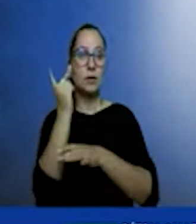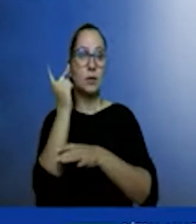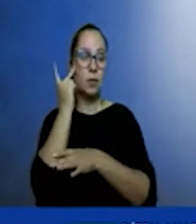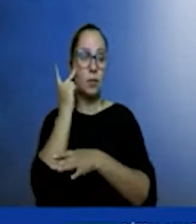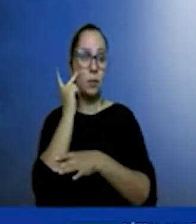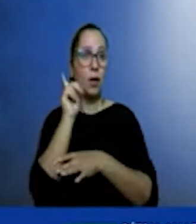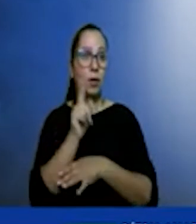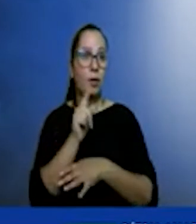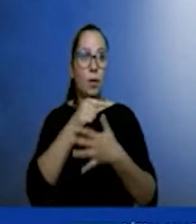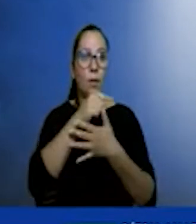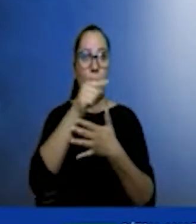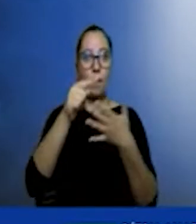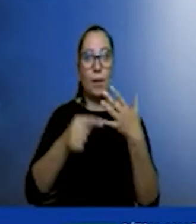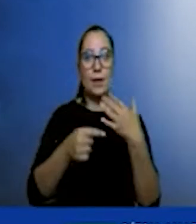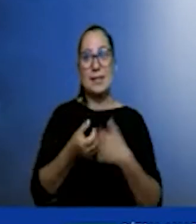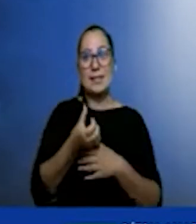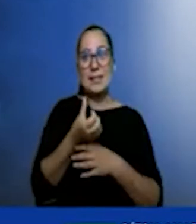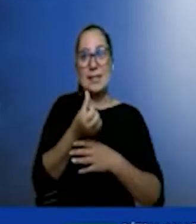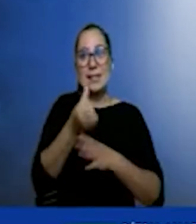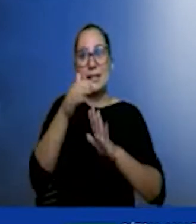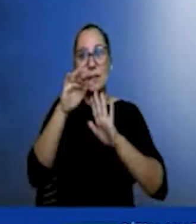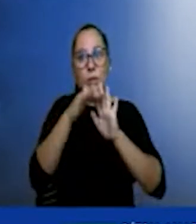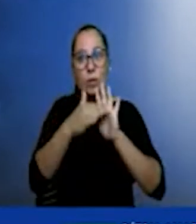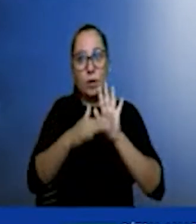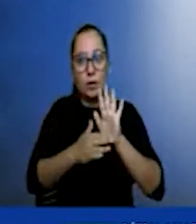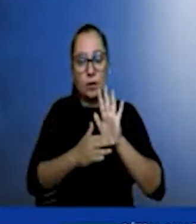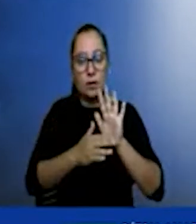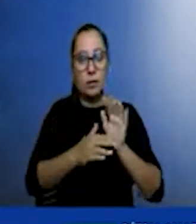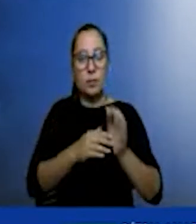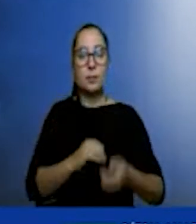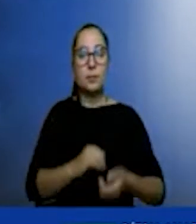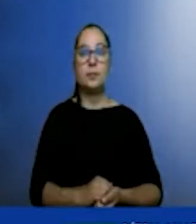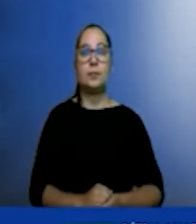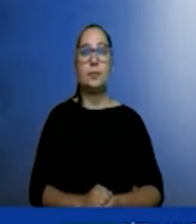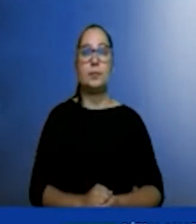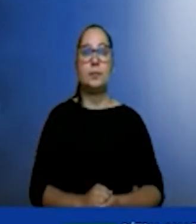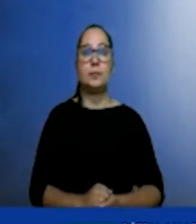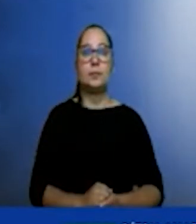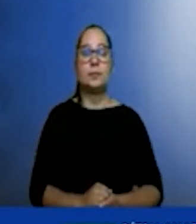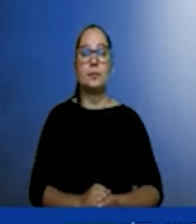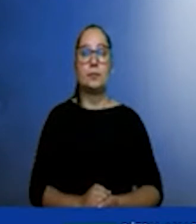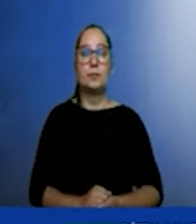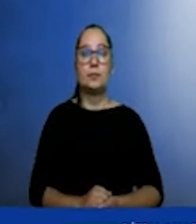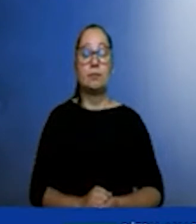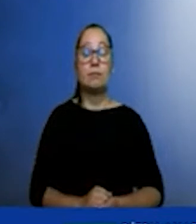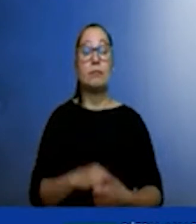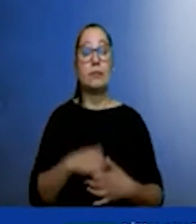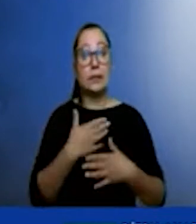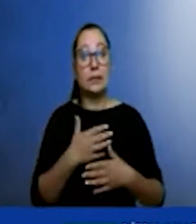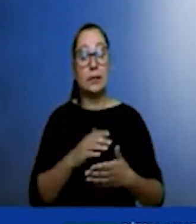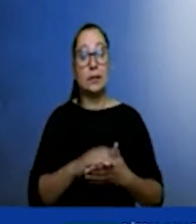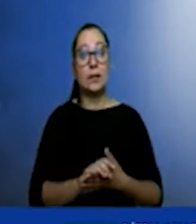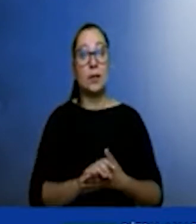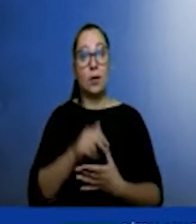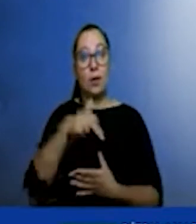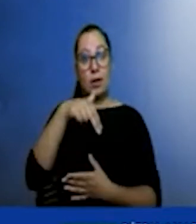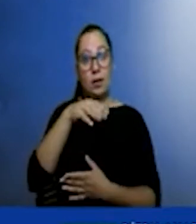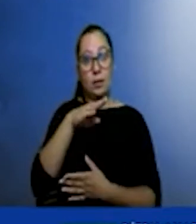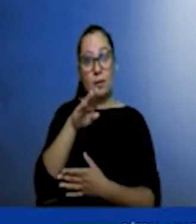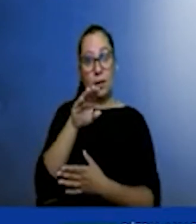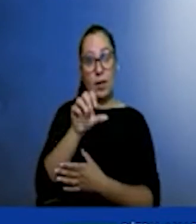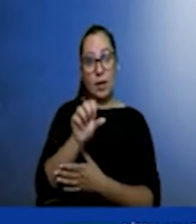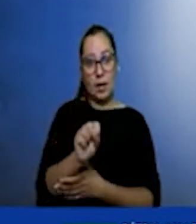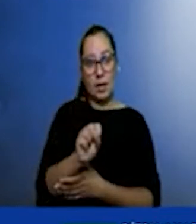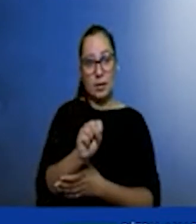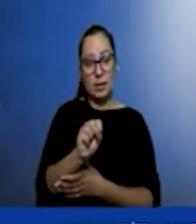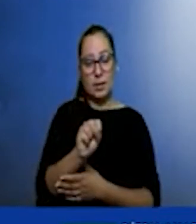seis grandes programas, né? Então, nós temos o primeiro programa NBS, Nature Based